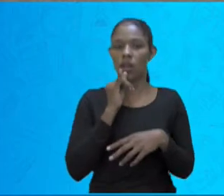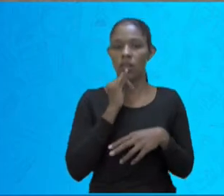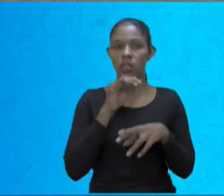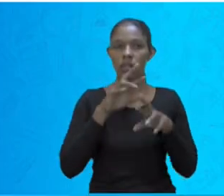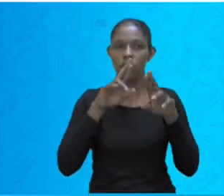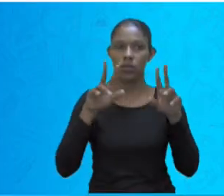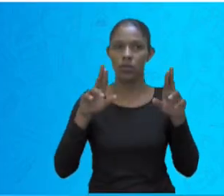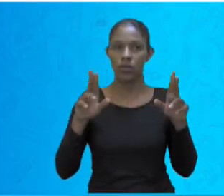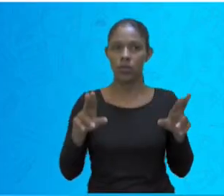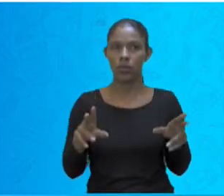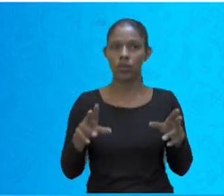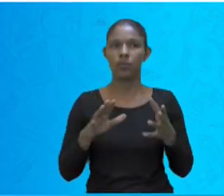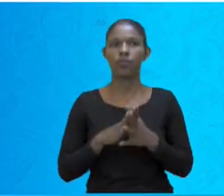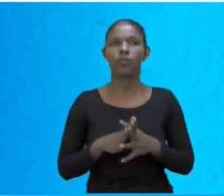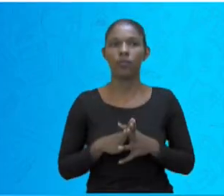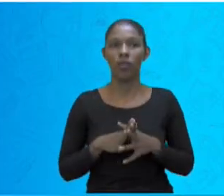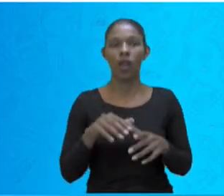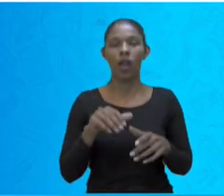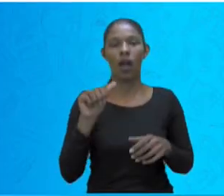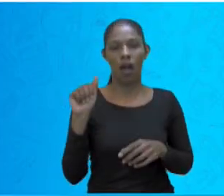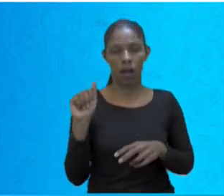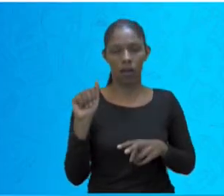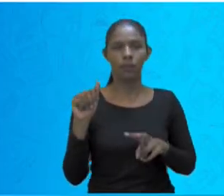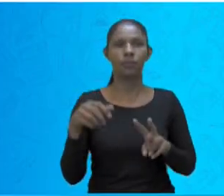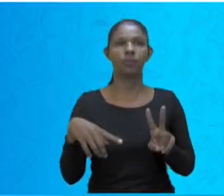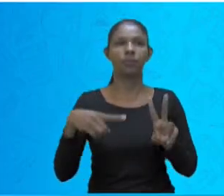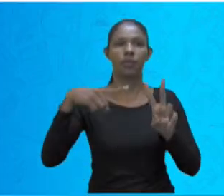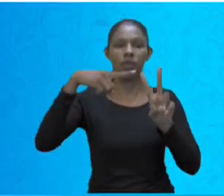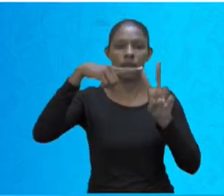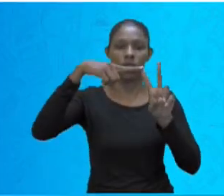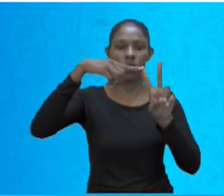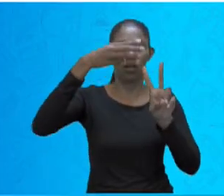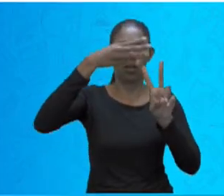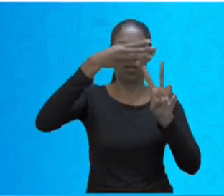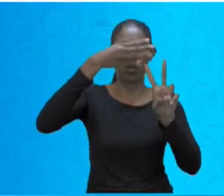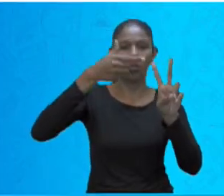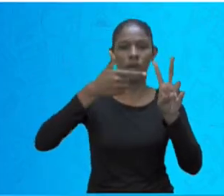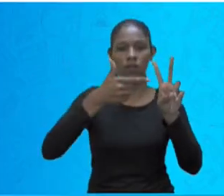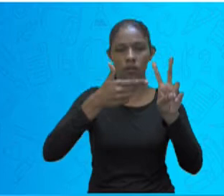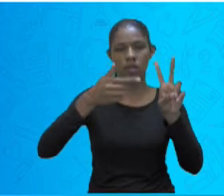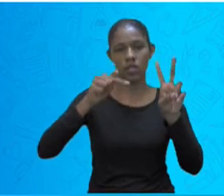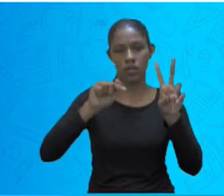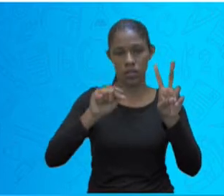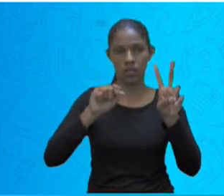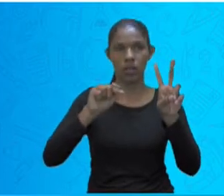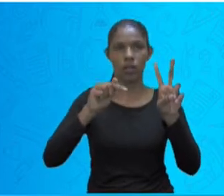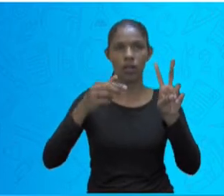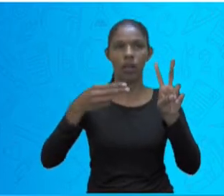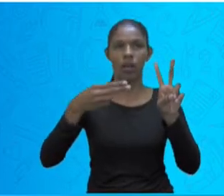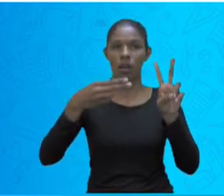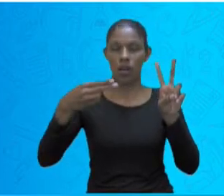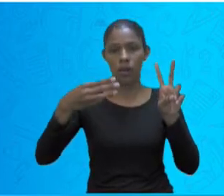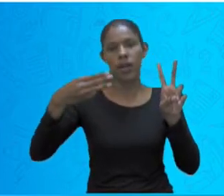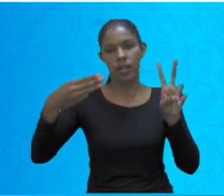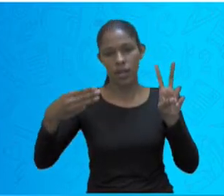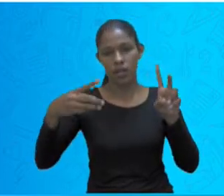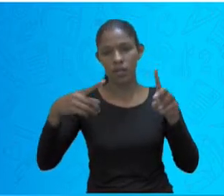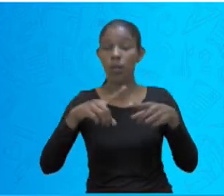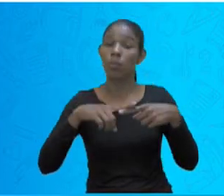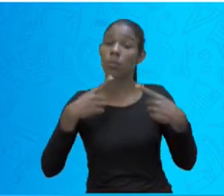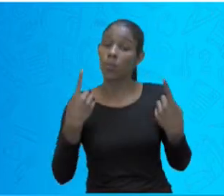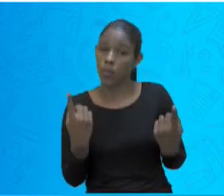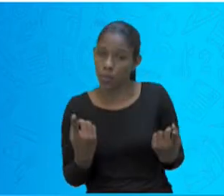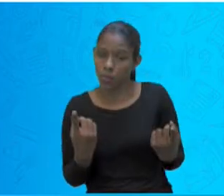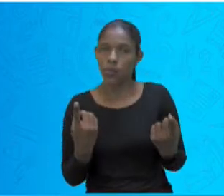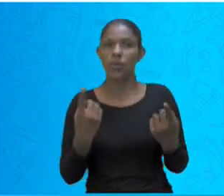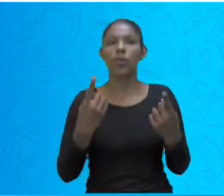cúbica. Eu tenho raiz cúbica de 27, 3, pois 3 elevado ao cubo